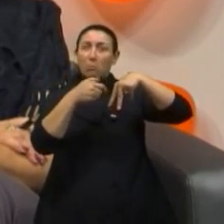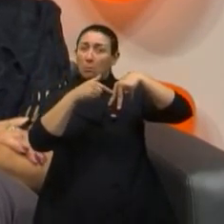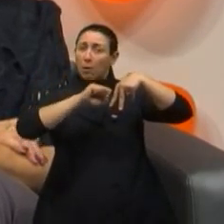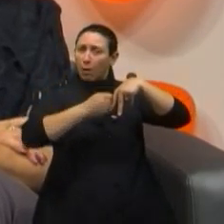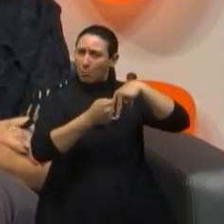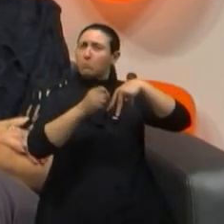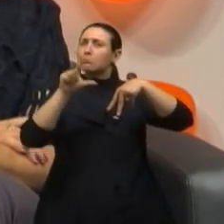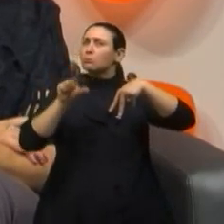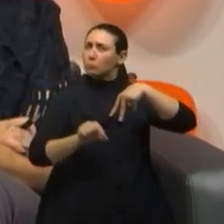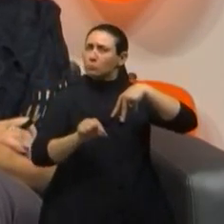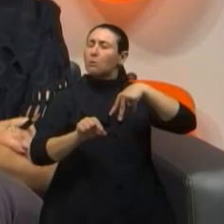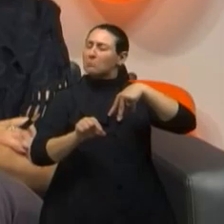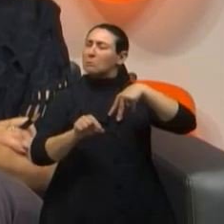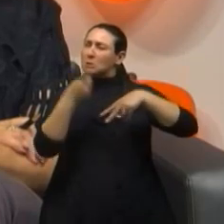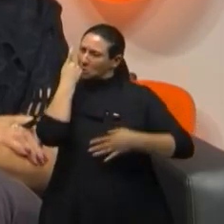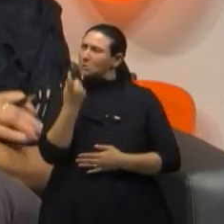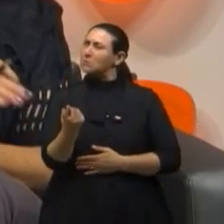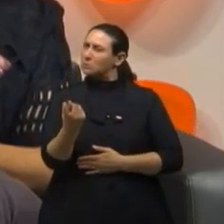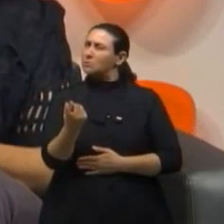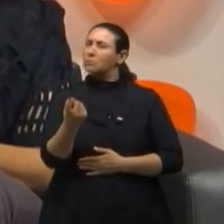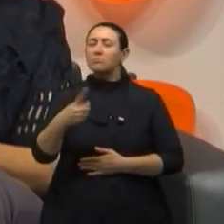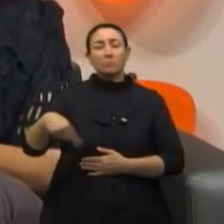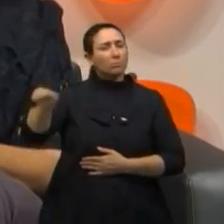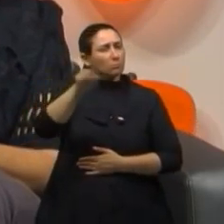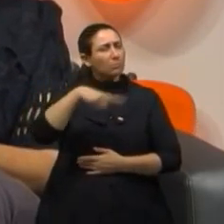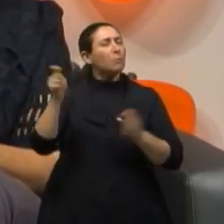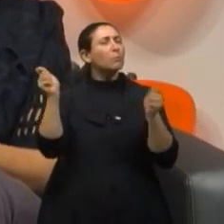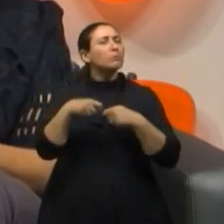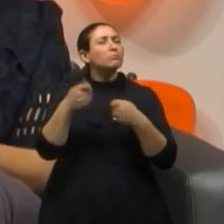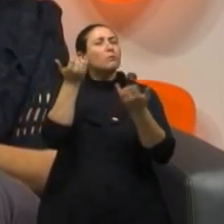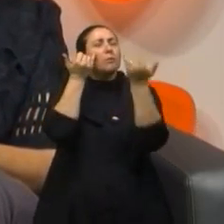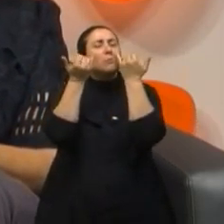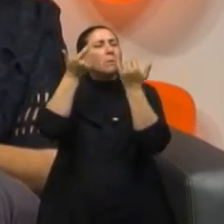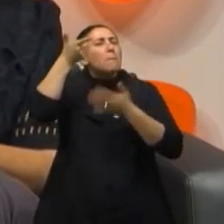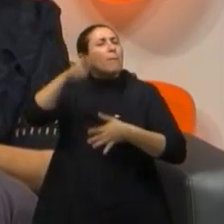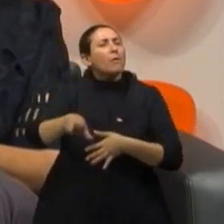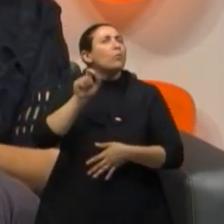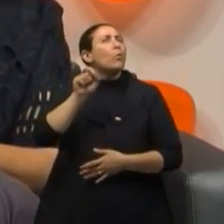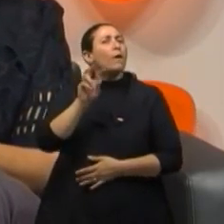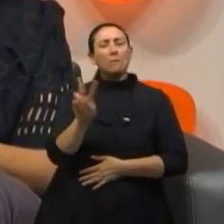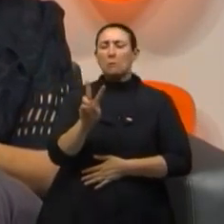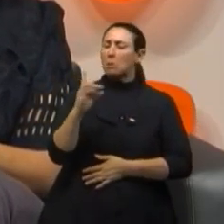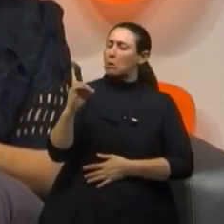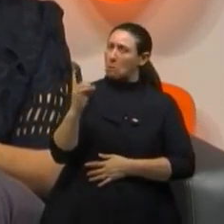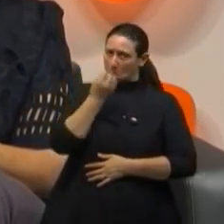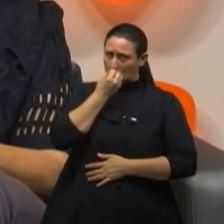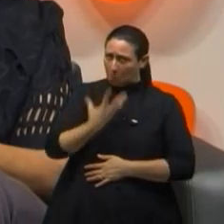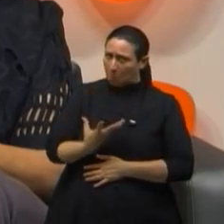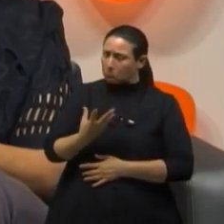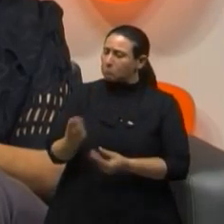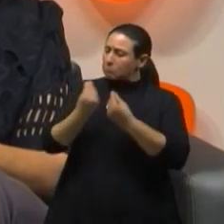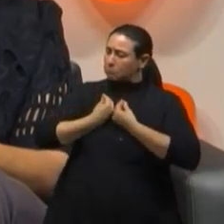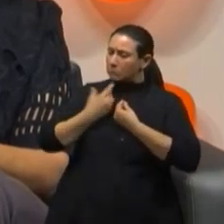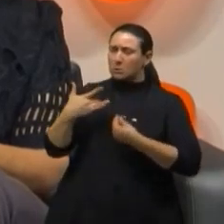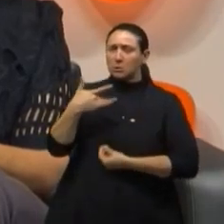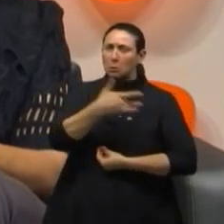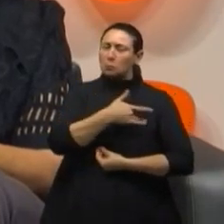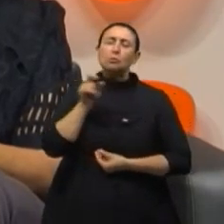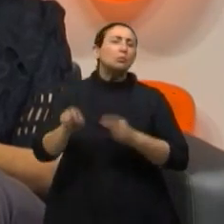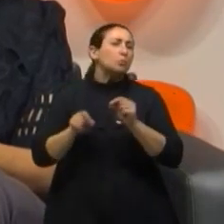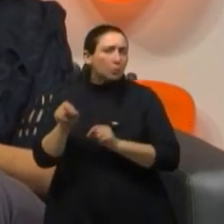34% interessante não pois é e quais os outros benefícios da vitamina D para o nosso bem-estar pro nosso